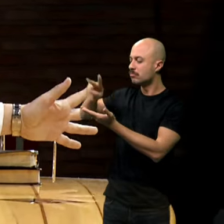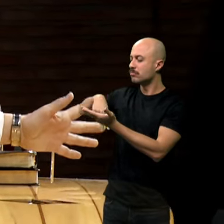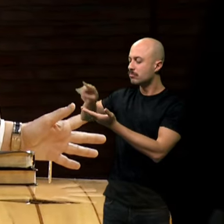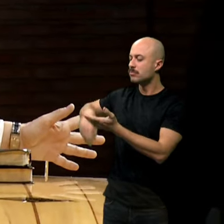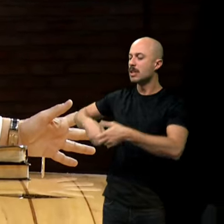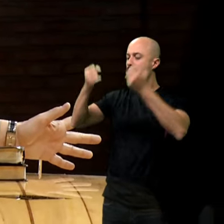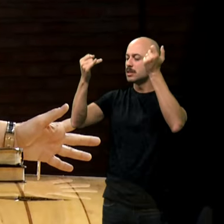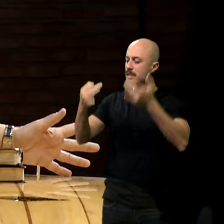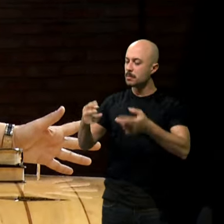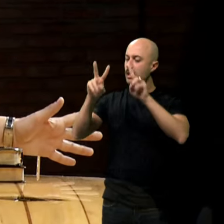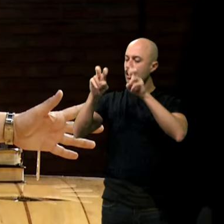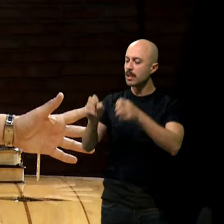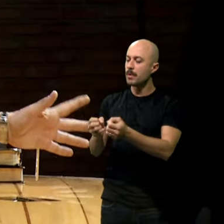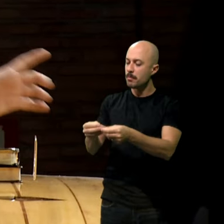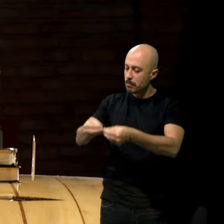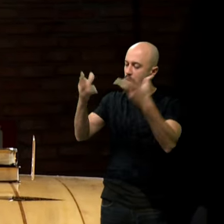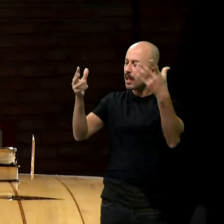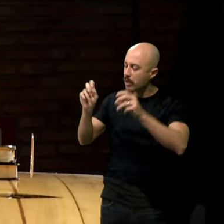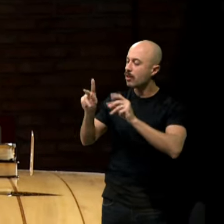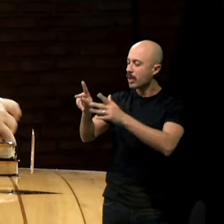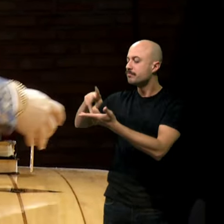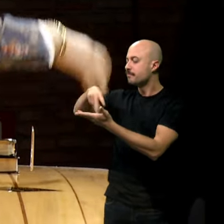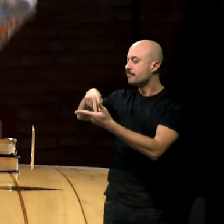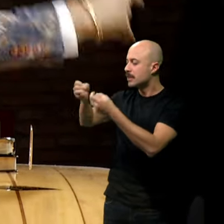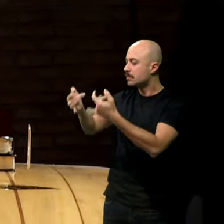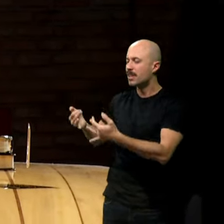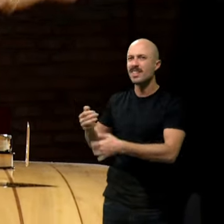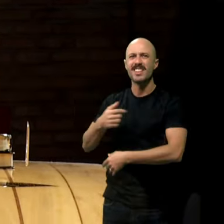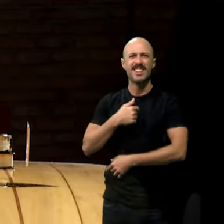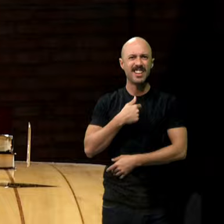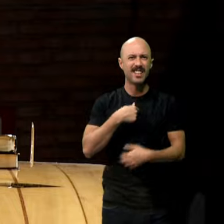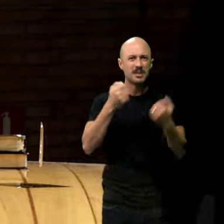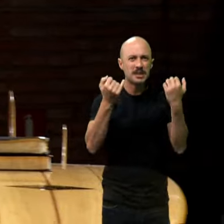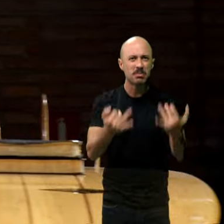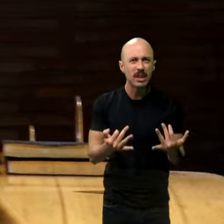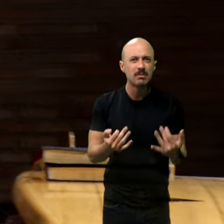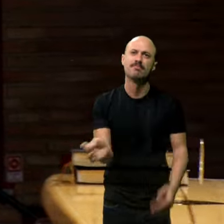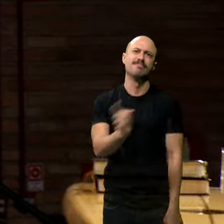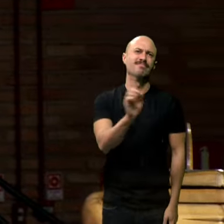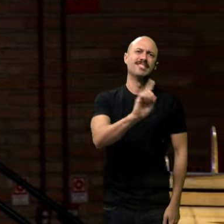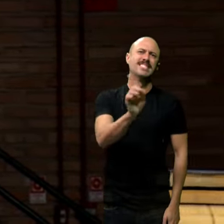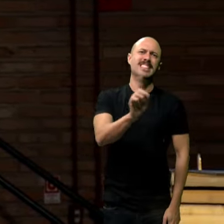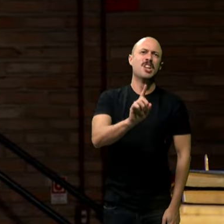não explicam nada, porque não tem explicação. É um poder que está sobre eles para curar.